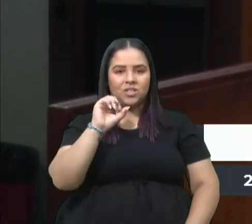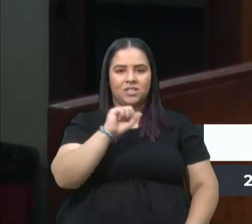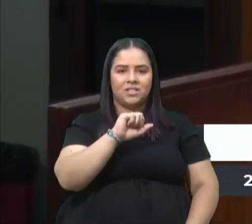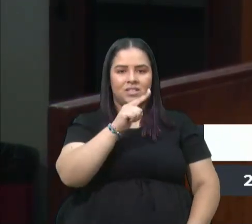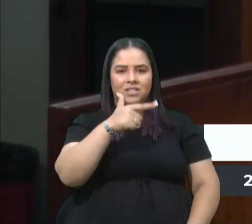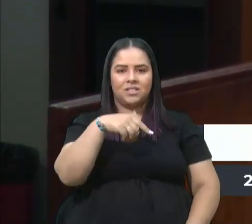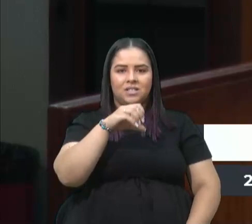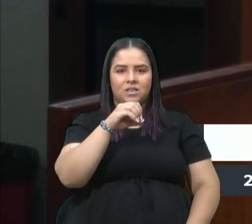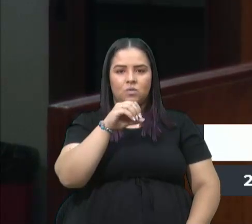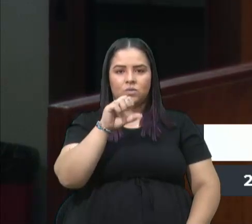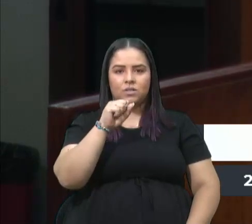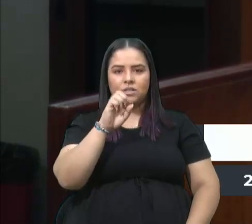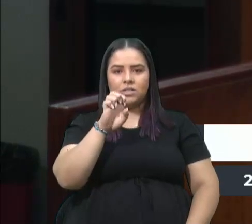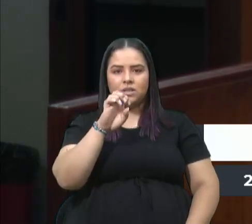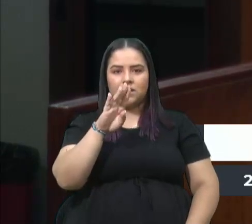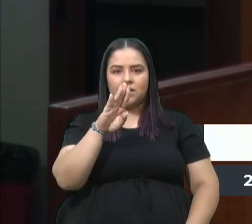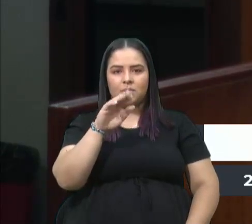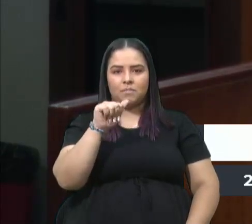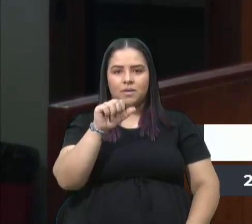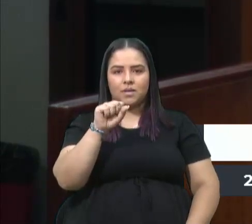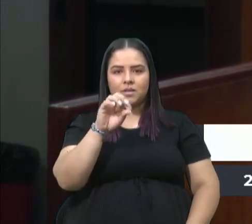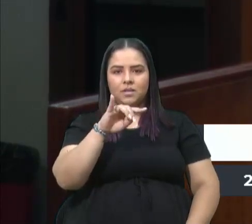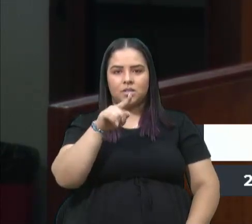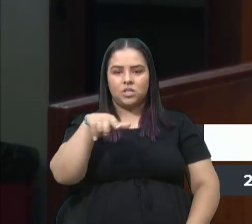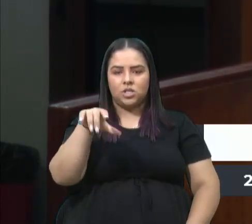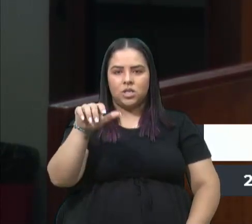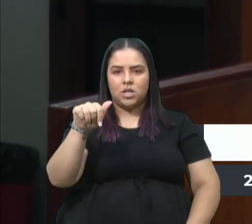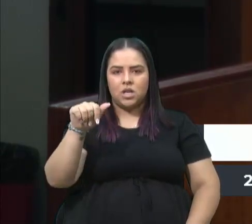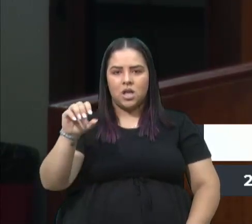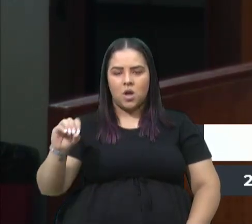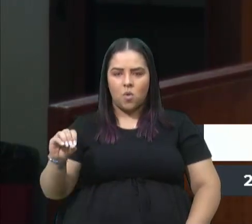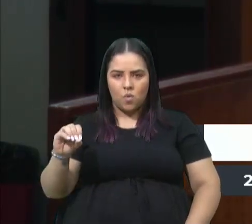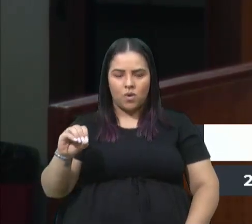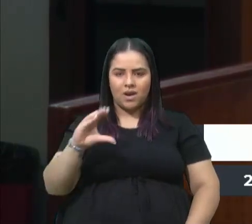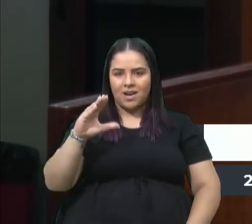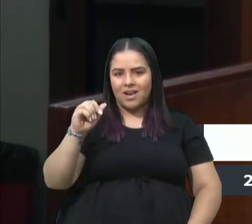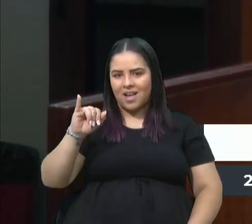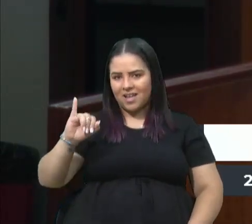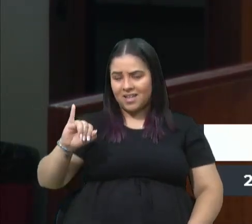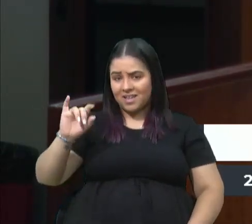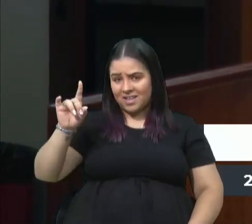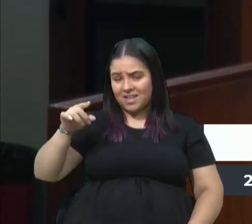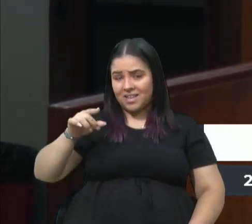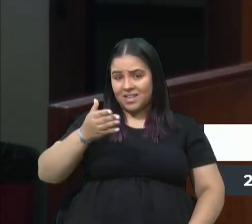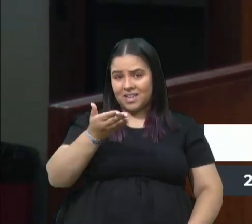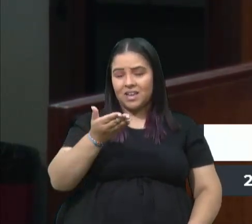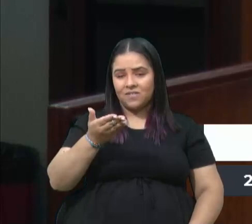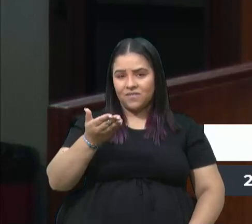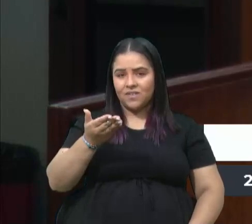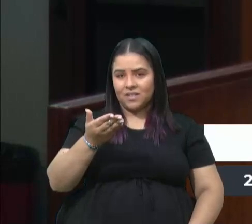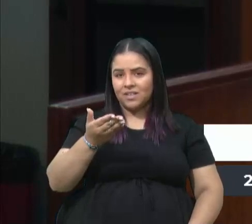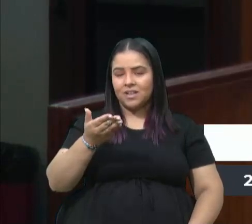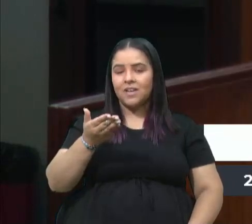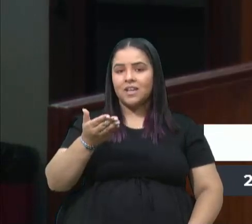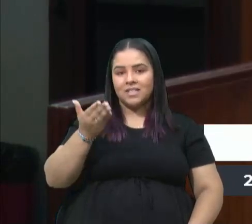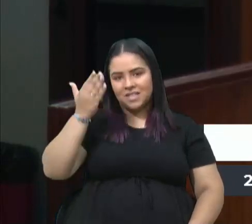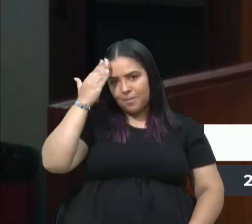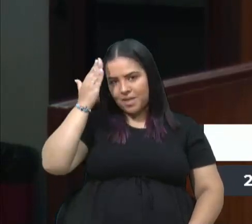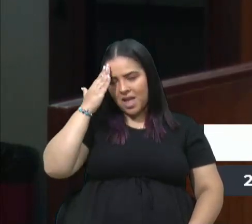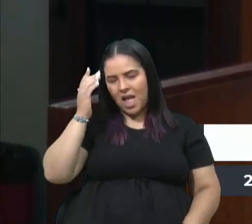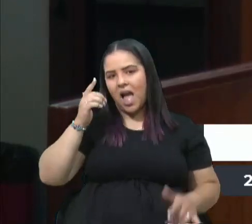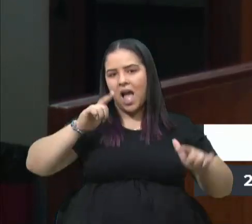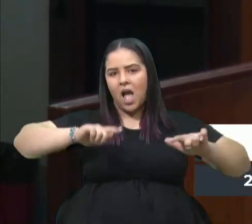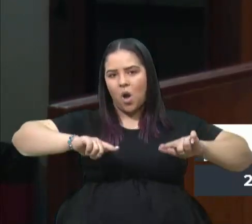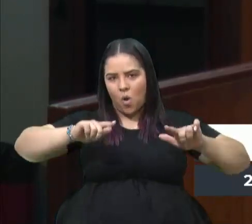Caí, o Júlio Campani, que quando ficou sabendo aonde iria essa praça de pedágio, porque cada um tem que cuidar realmente